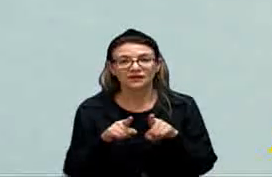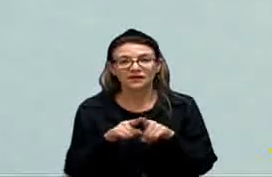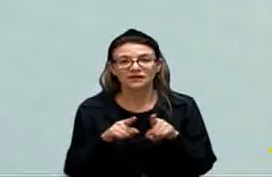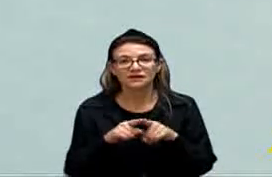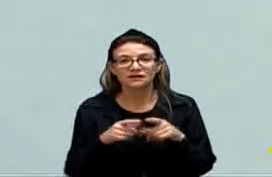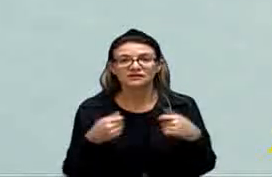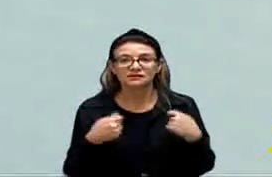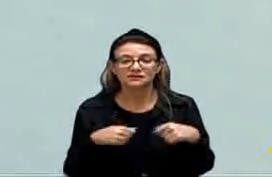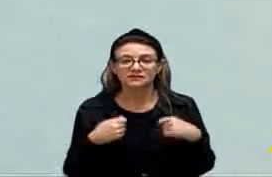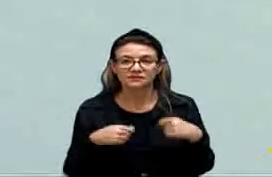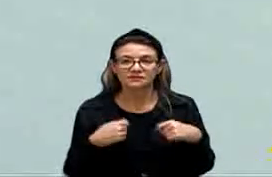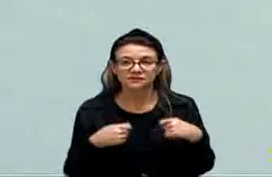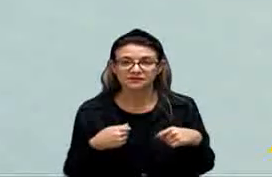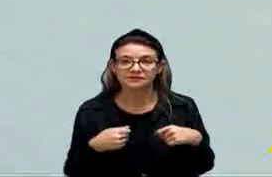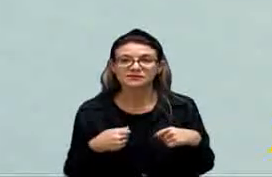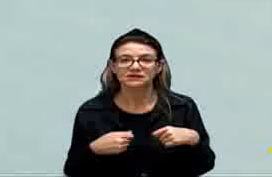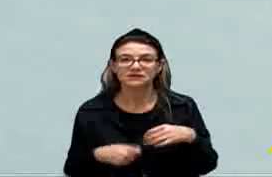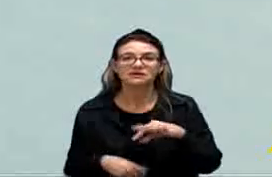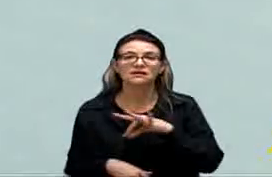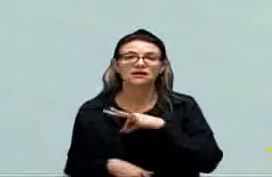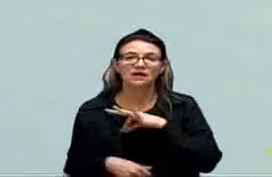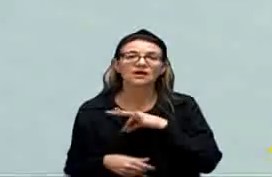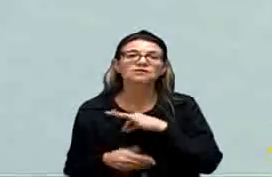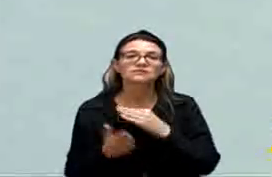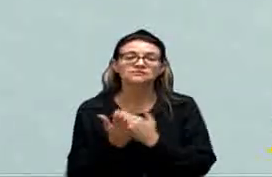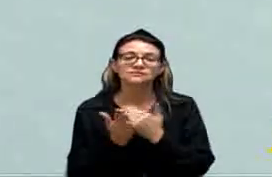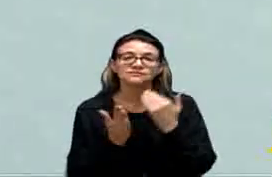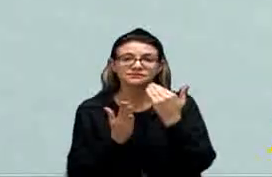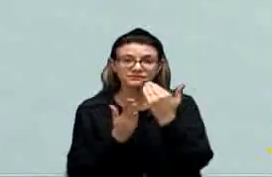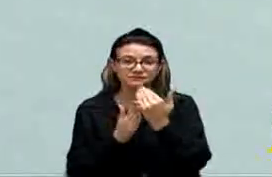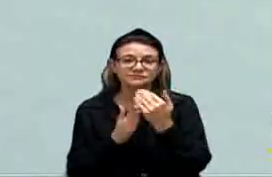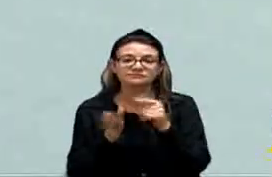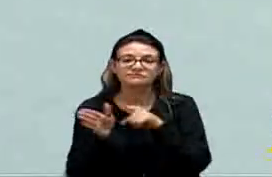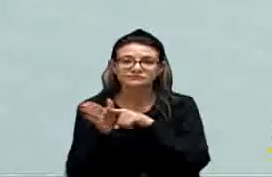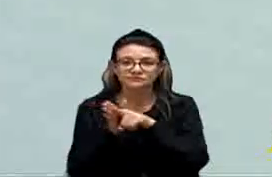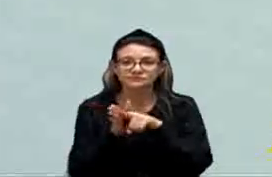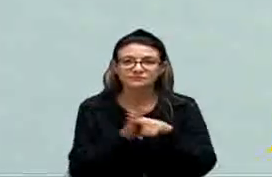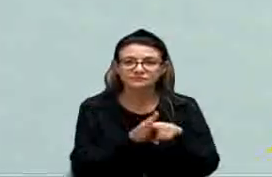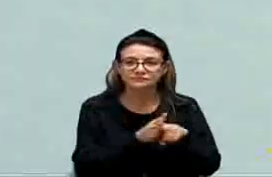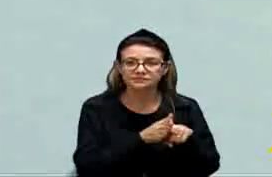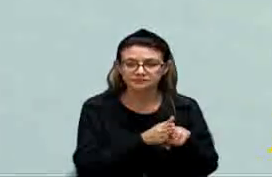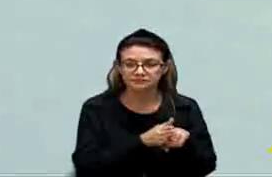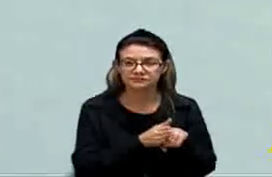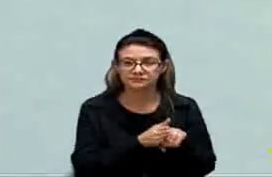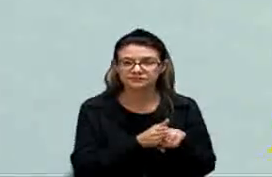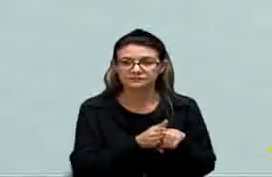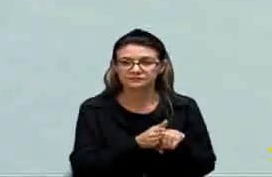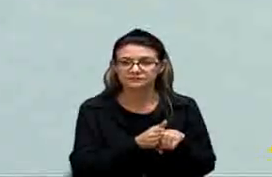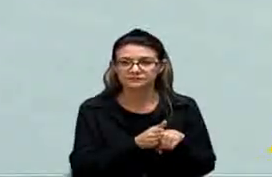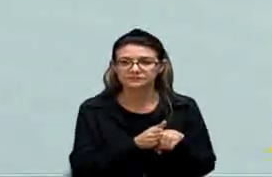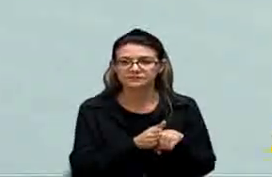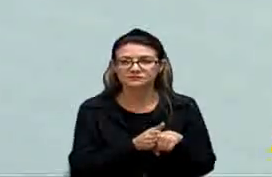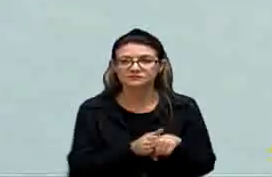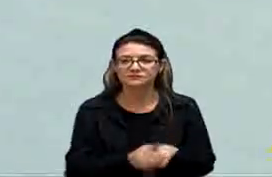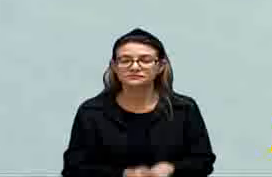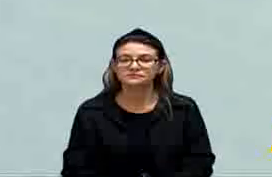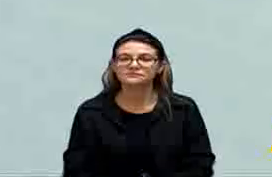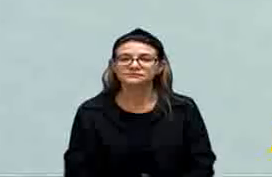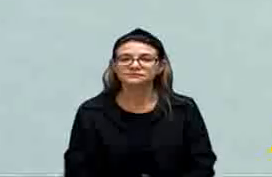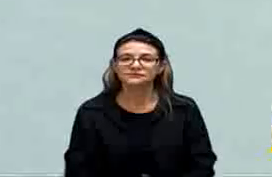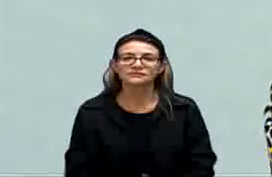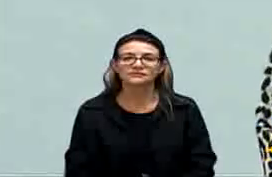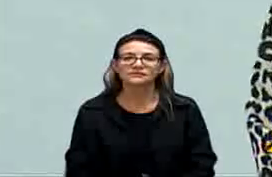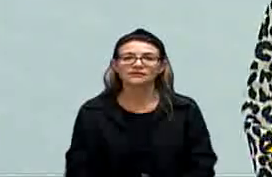militar e guarda municipal a fiscalização as as as como o senhor colocou aqui as infrações de trânsito são as